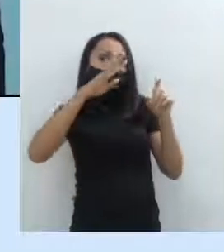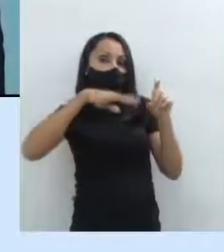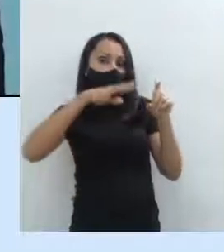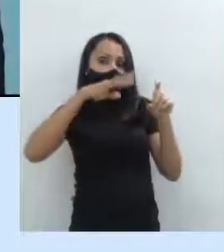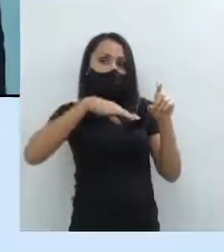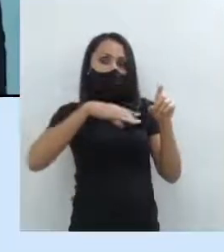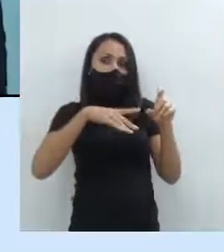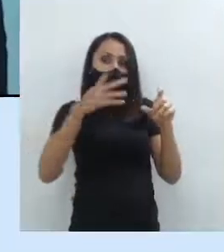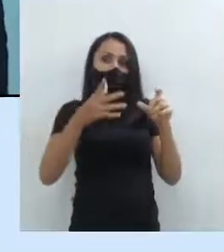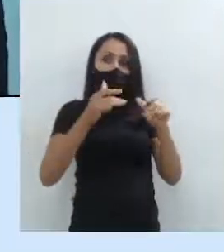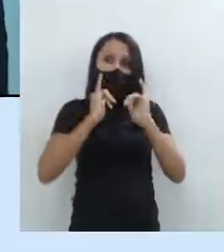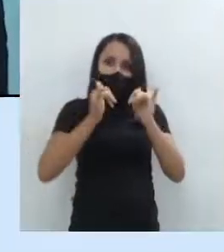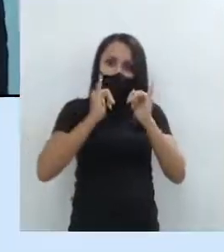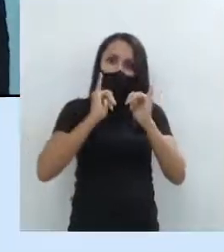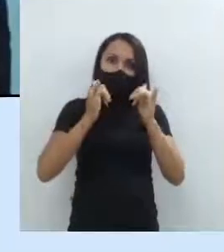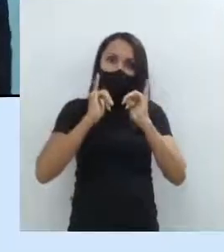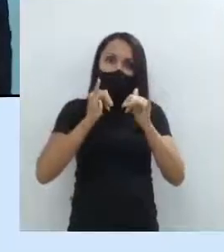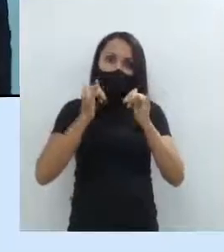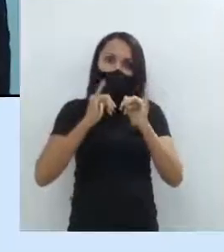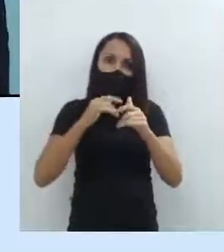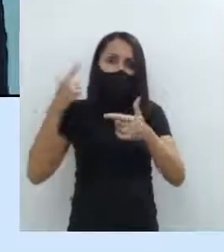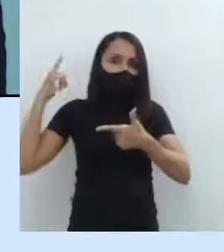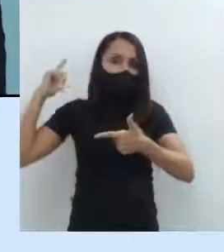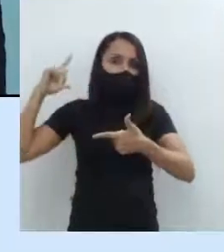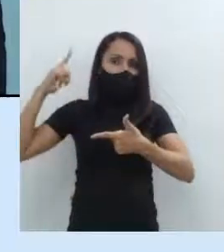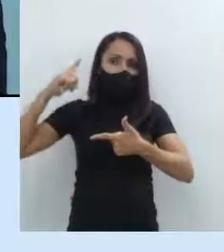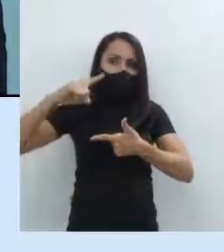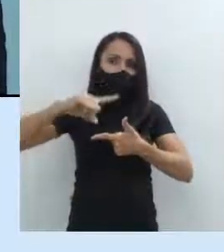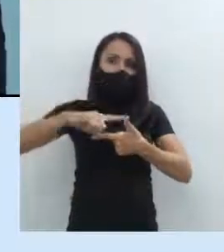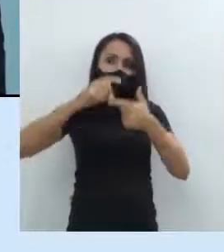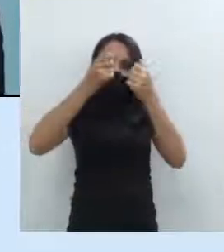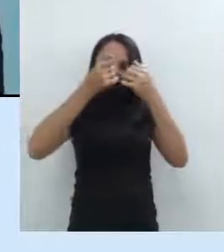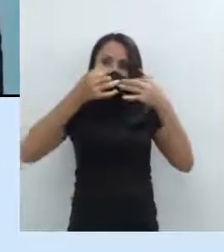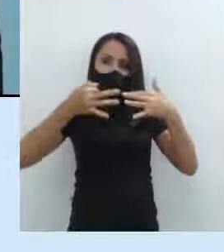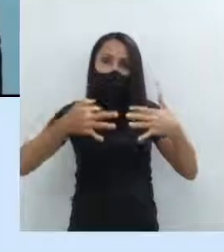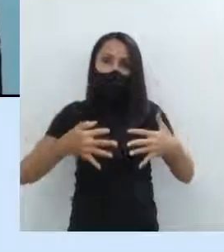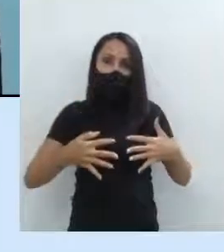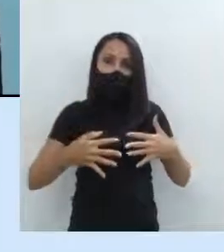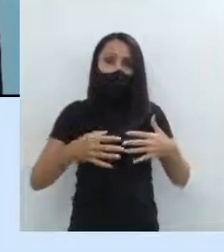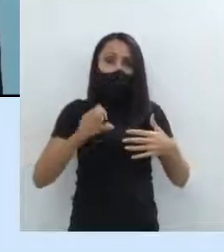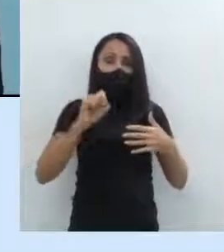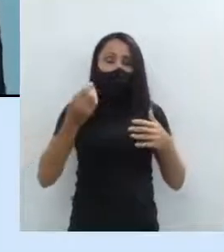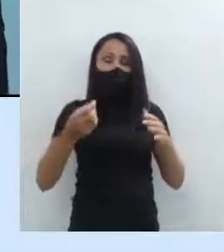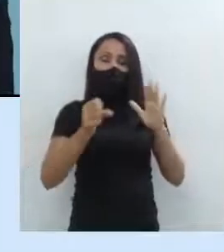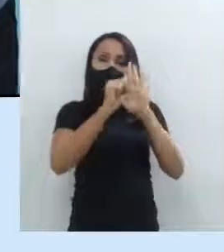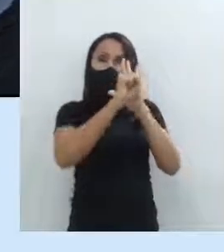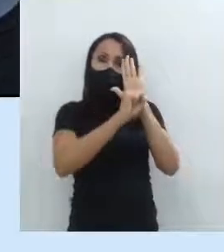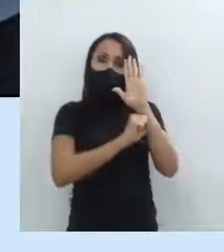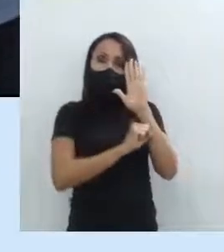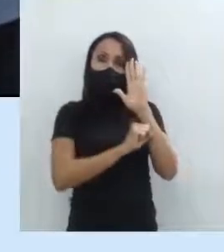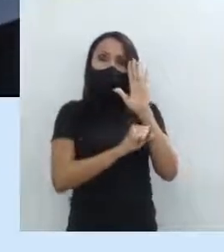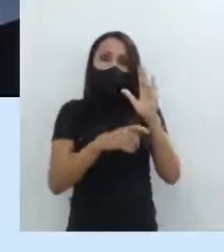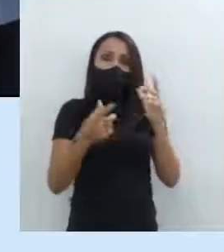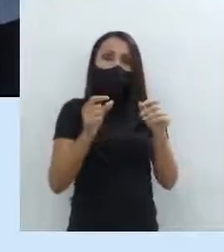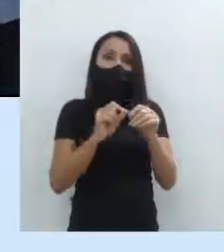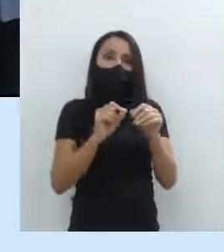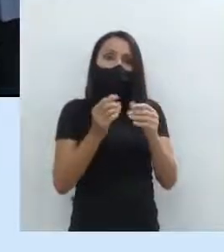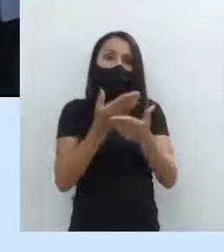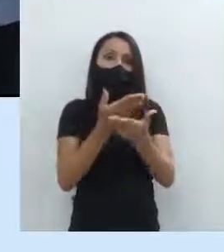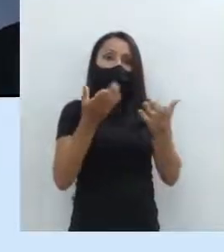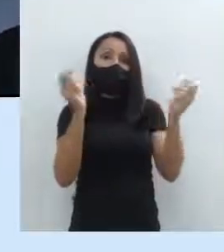uma narrativa tradicional com caráter explicativo ou simbólico, que faz com que você